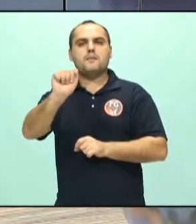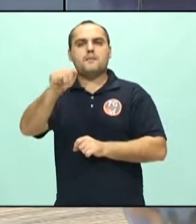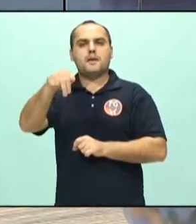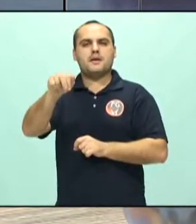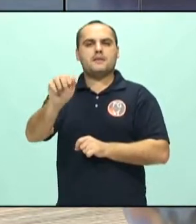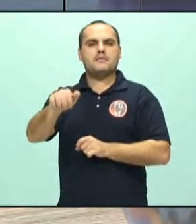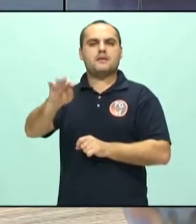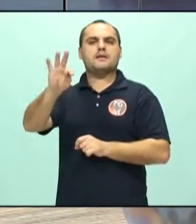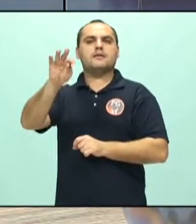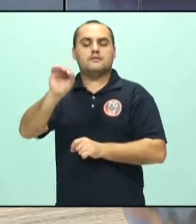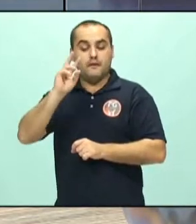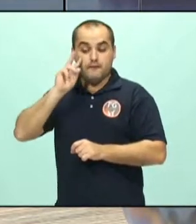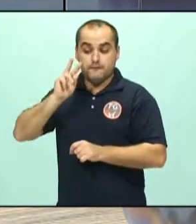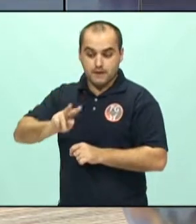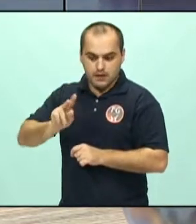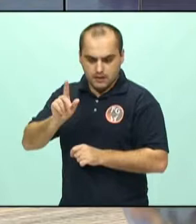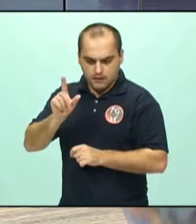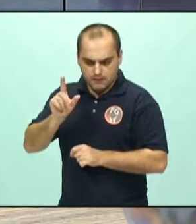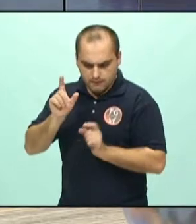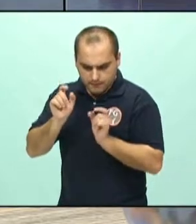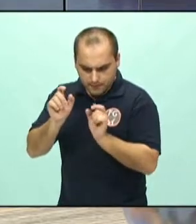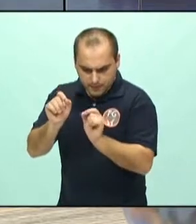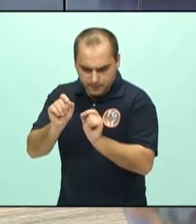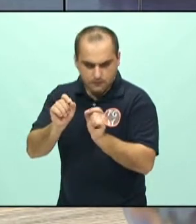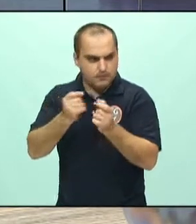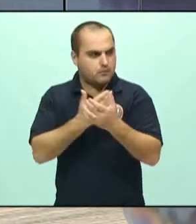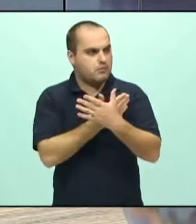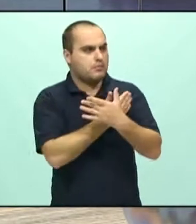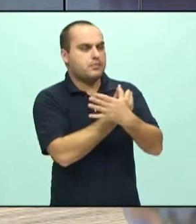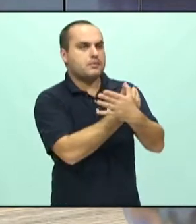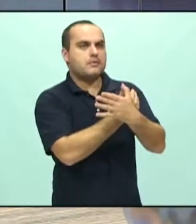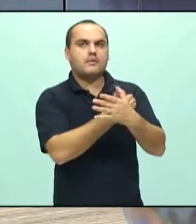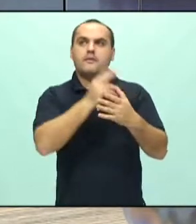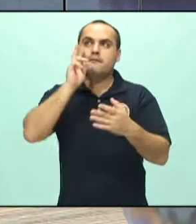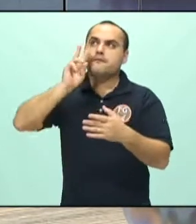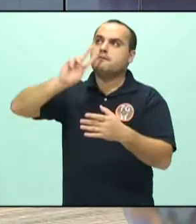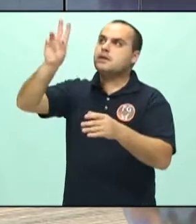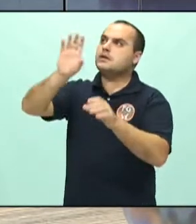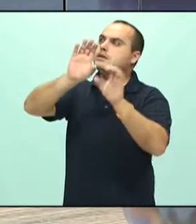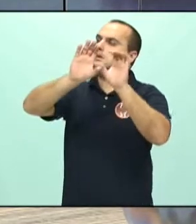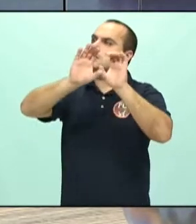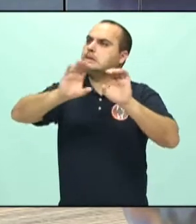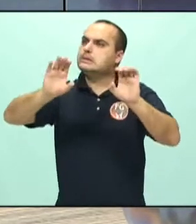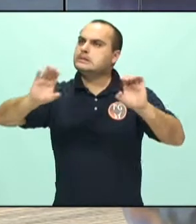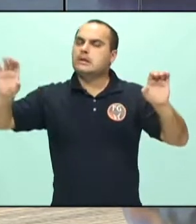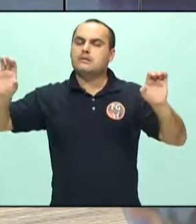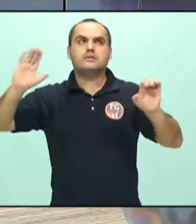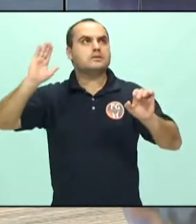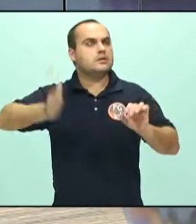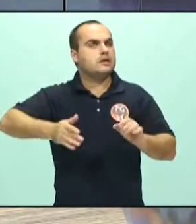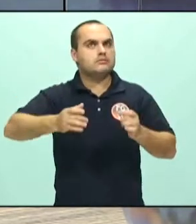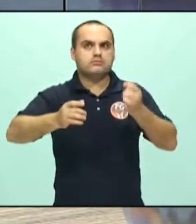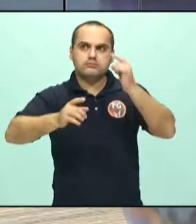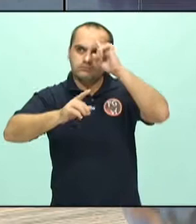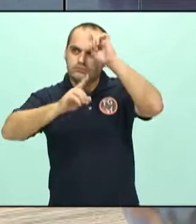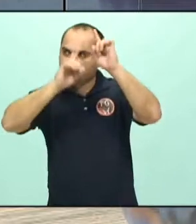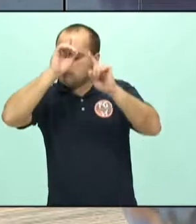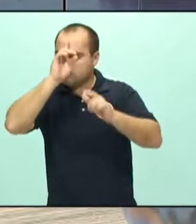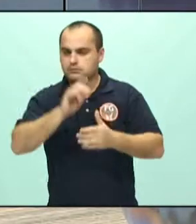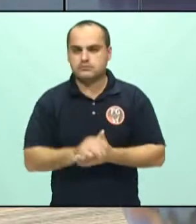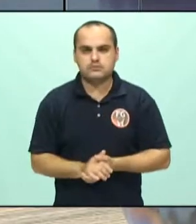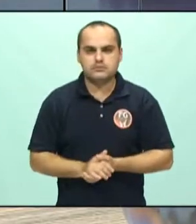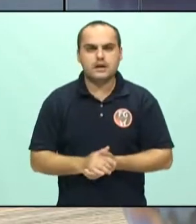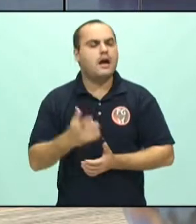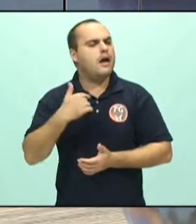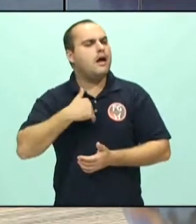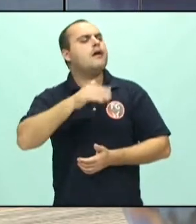uma formiga passando, uma borboleta voando, assim, olhando para o céu várias vezes. E, assim, eu cheguei e perguntei para